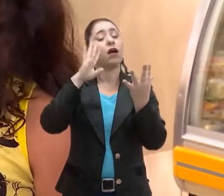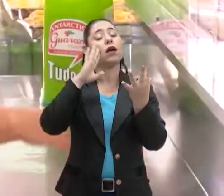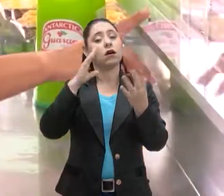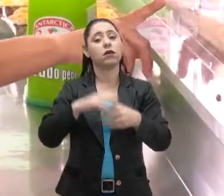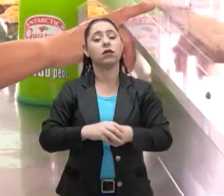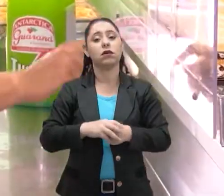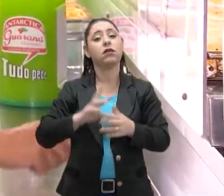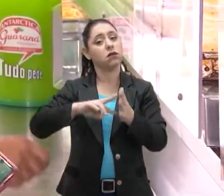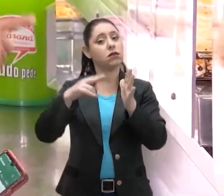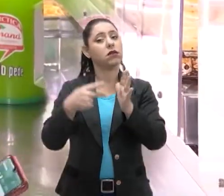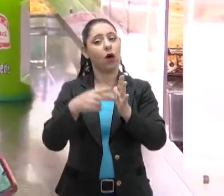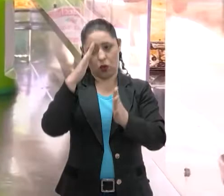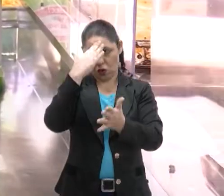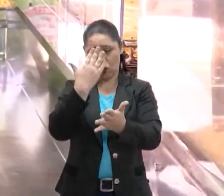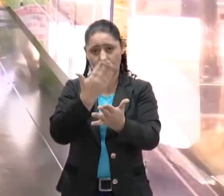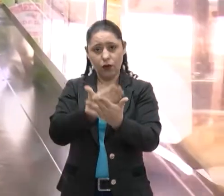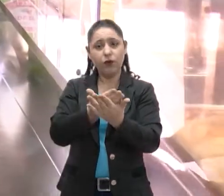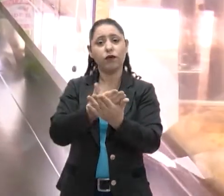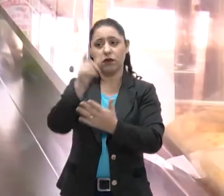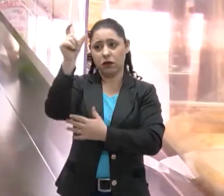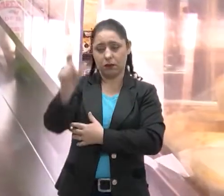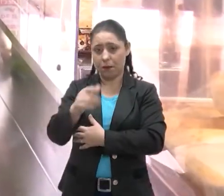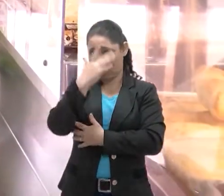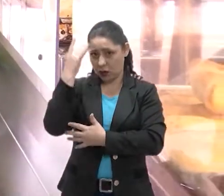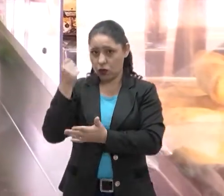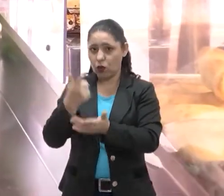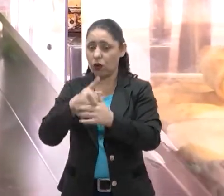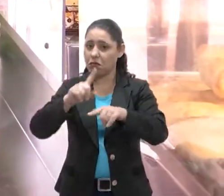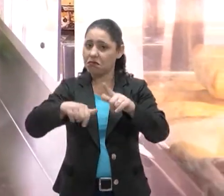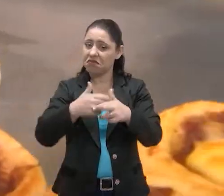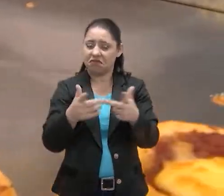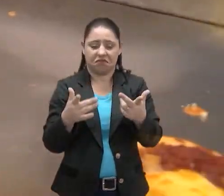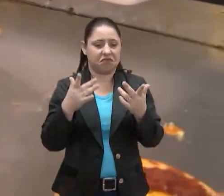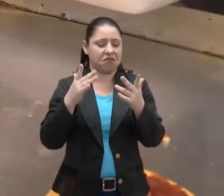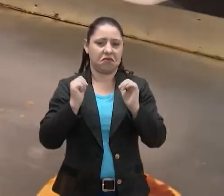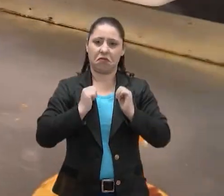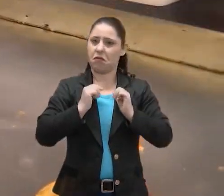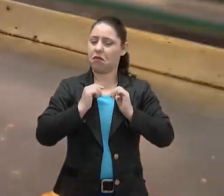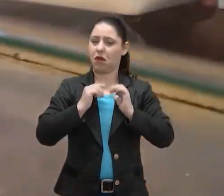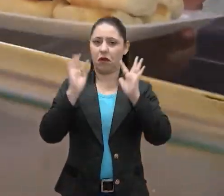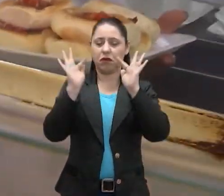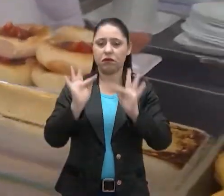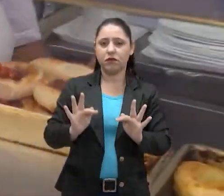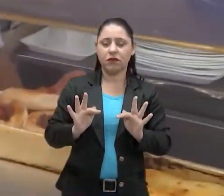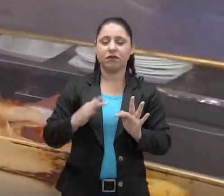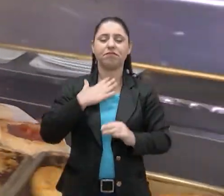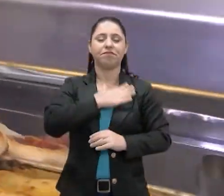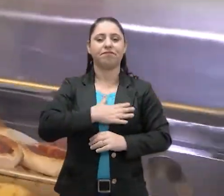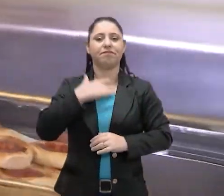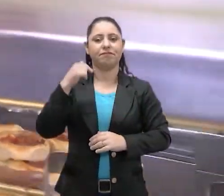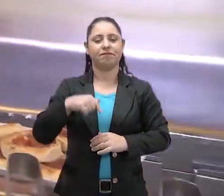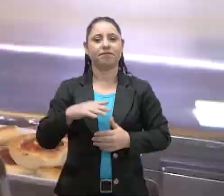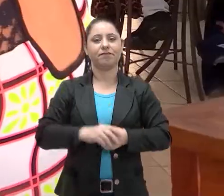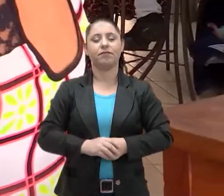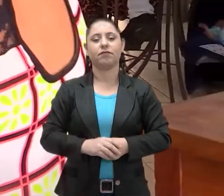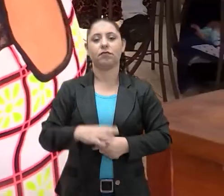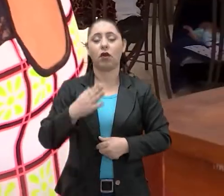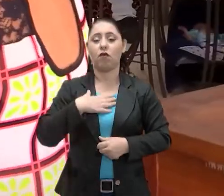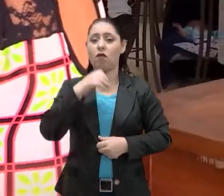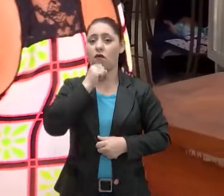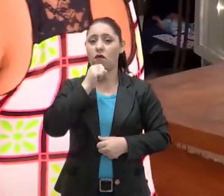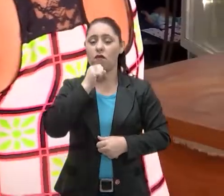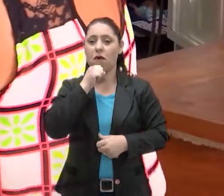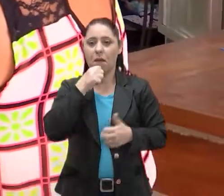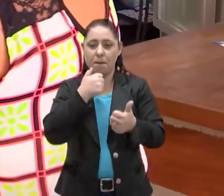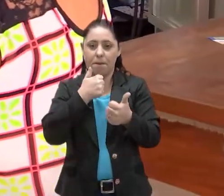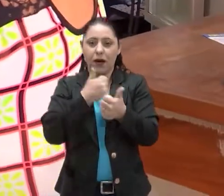É legal, sinal que ele confia no cliente e a gente se sente super tranquilo, super satisfeito aqui dentro. É bem bacana. Meus